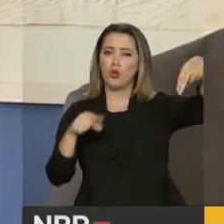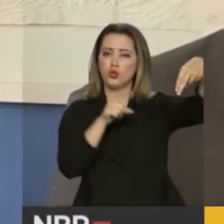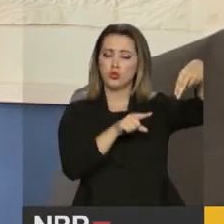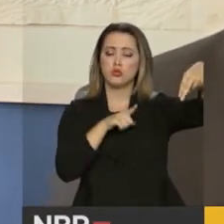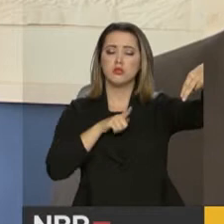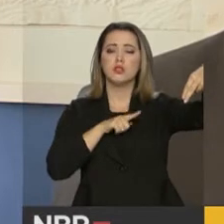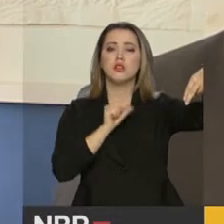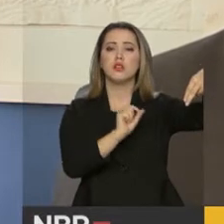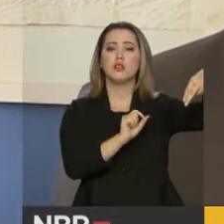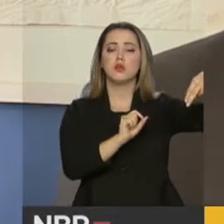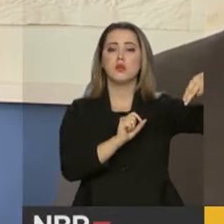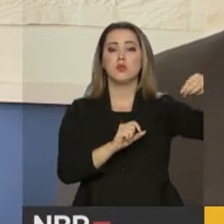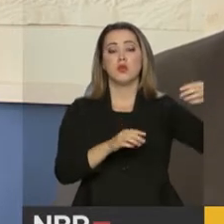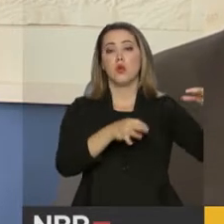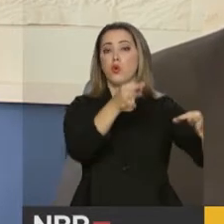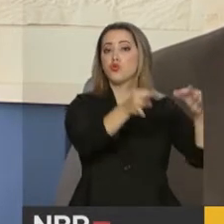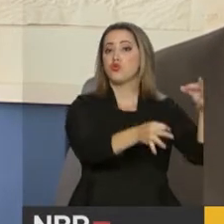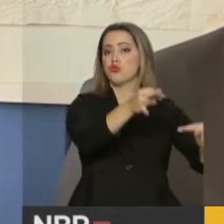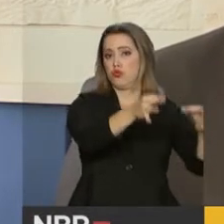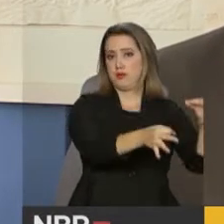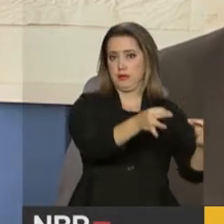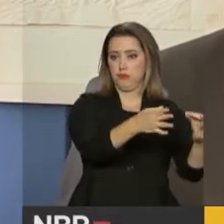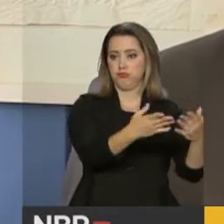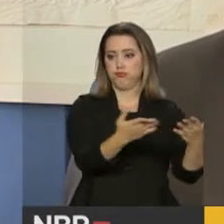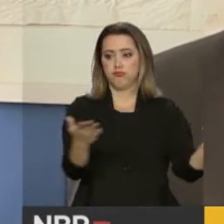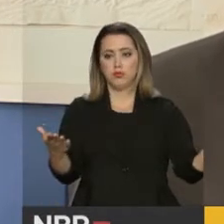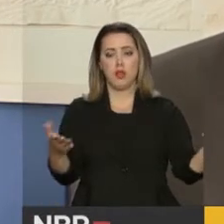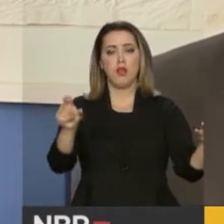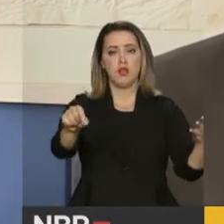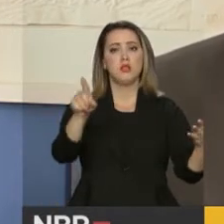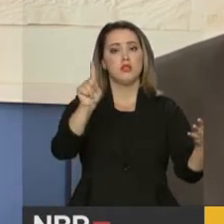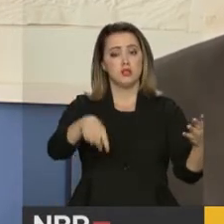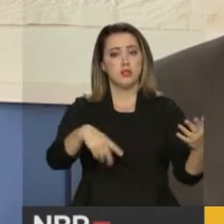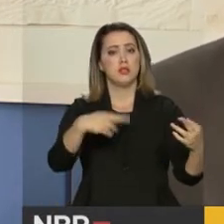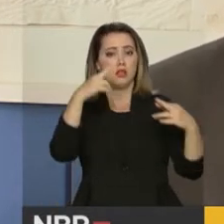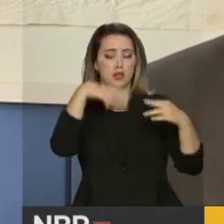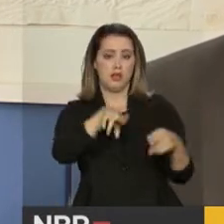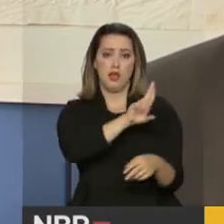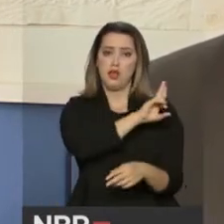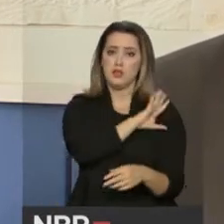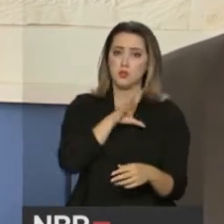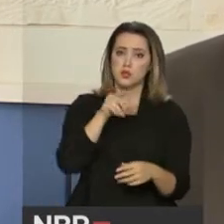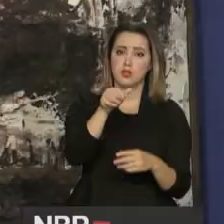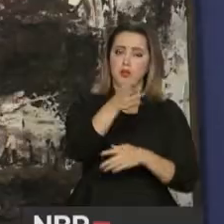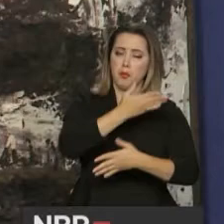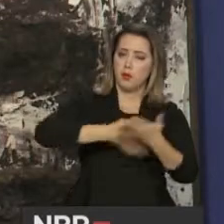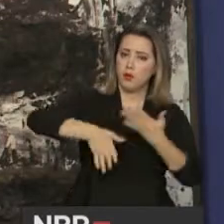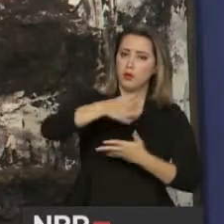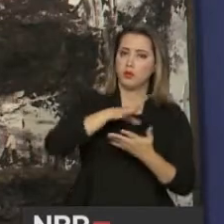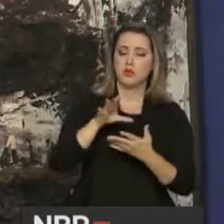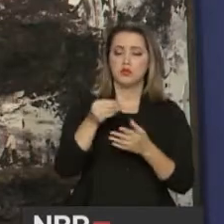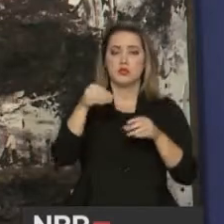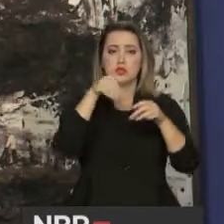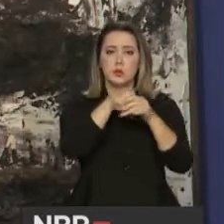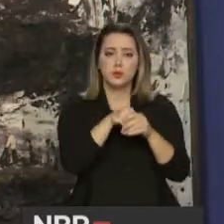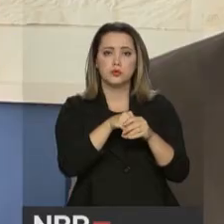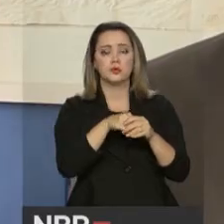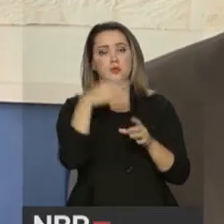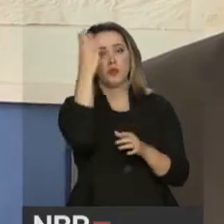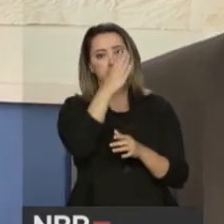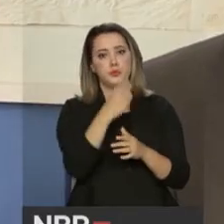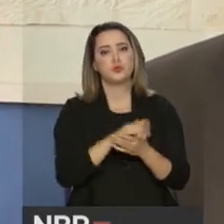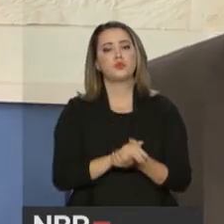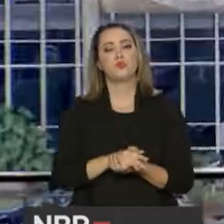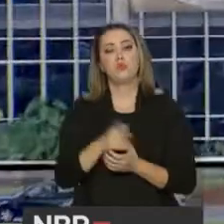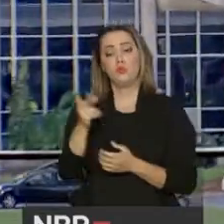norte ficaria o Ministério da Justiça, que, em última análise, é responsável pela organização interior do Estado. E os dois são palácios, né? E